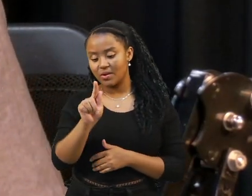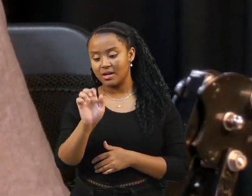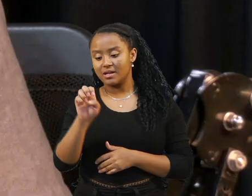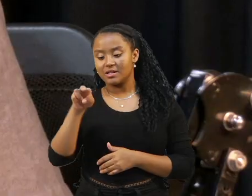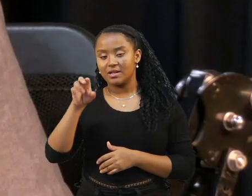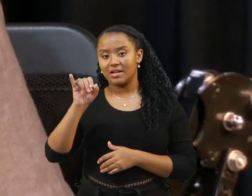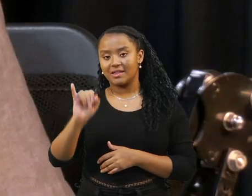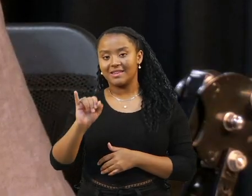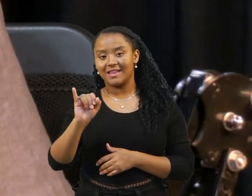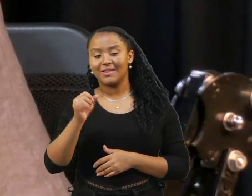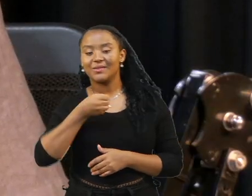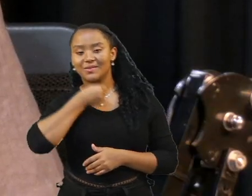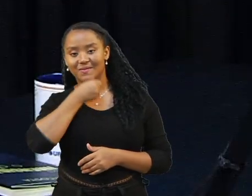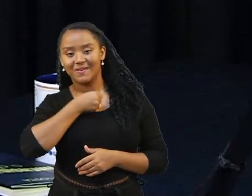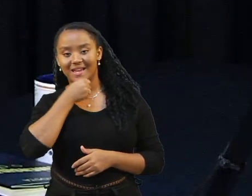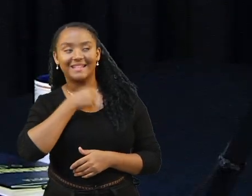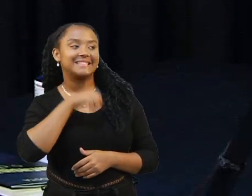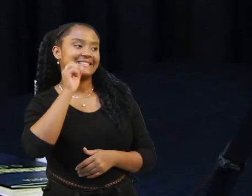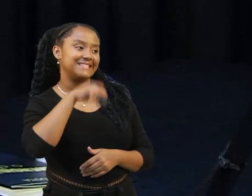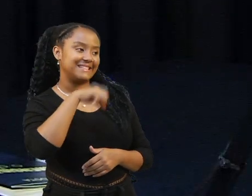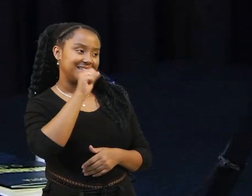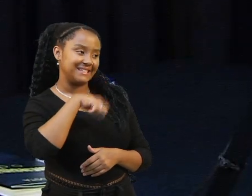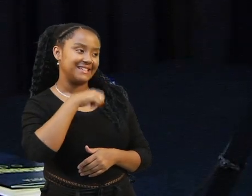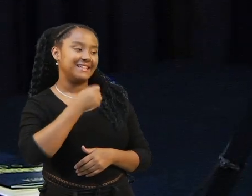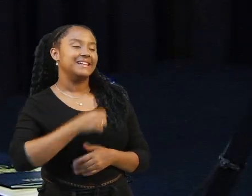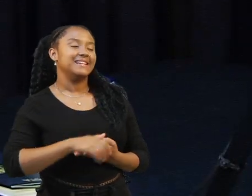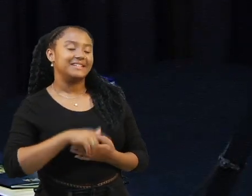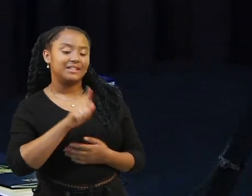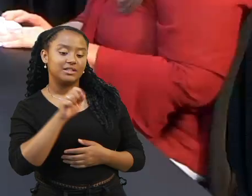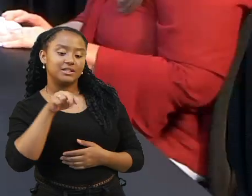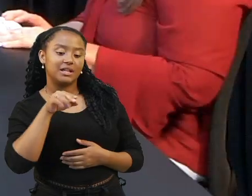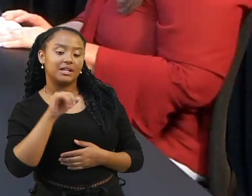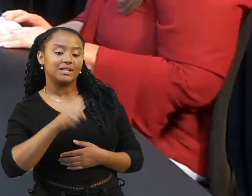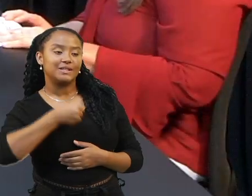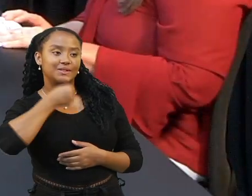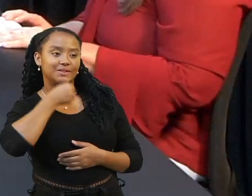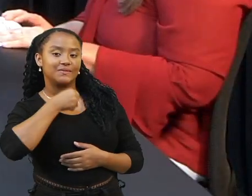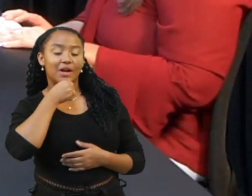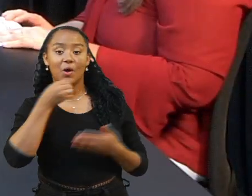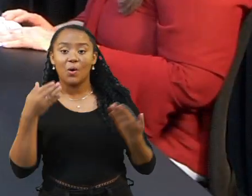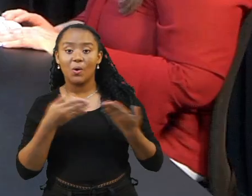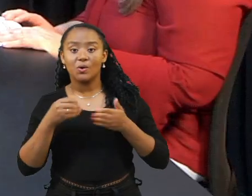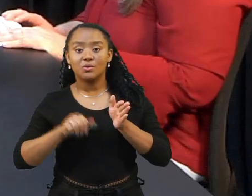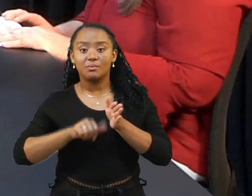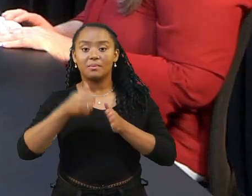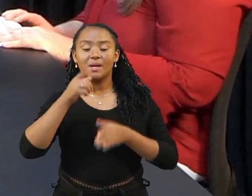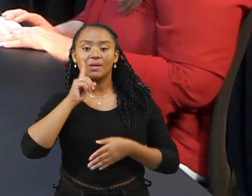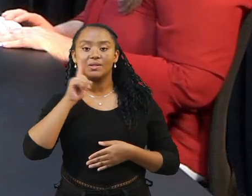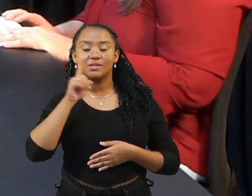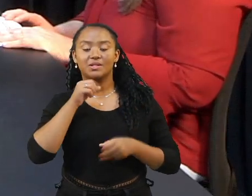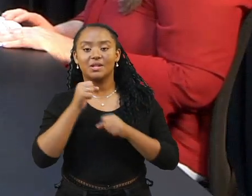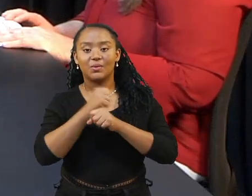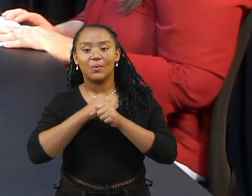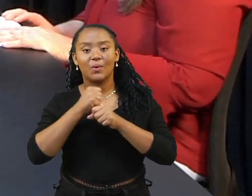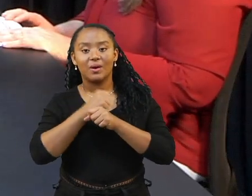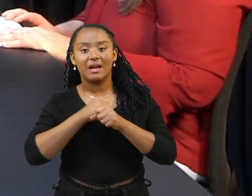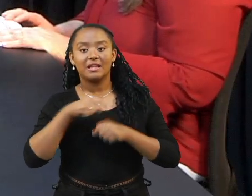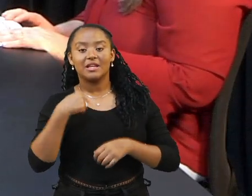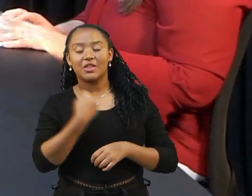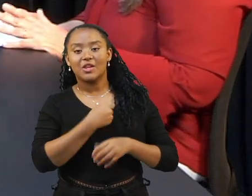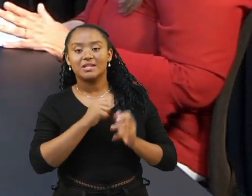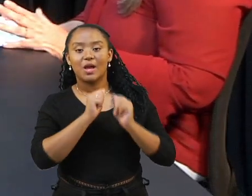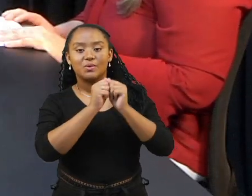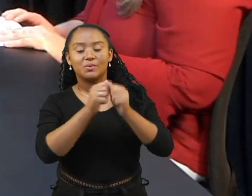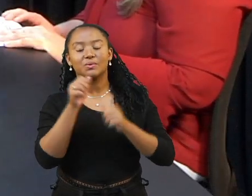dos Velhos. Geni dos Velhos, é. É interessante, Vitor Hugo, que hoje é o primeiro dia do ano, né? A gente está aqui com a